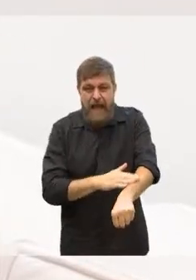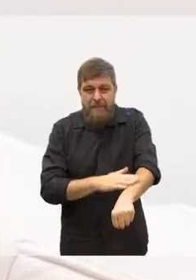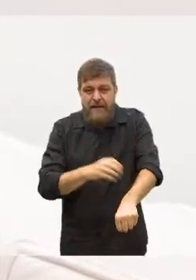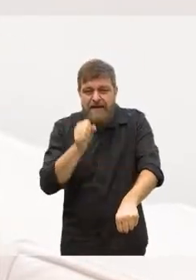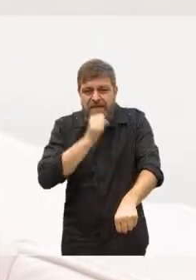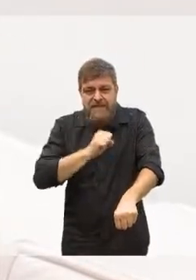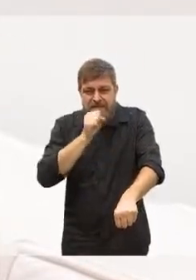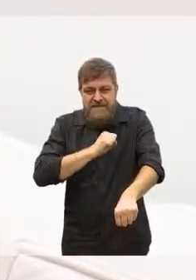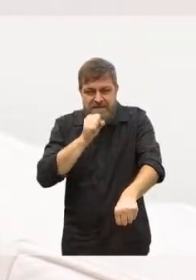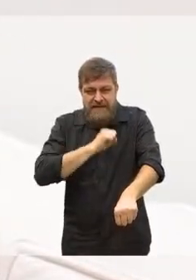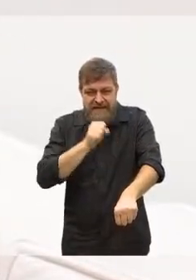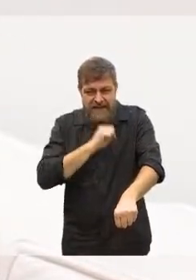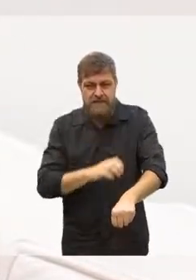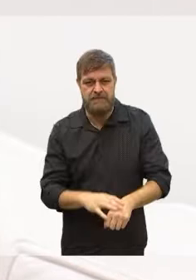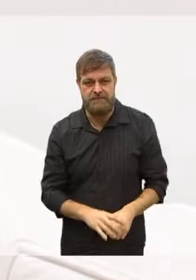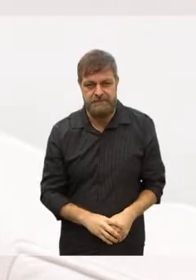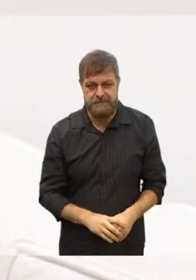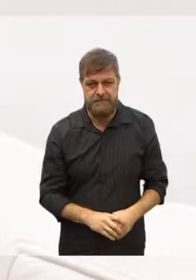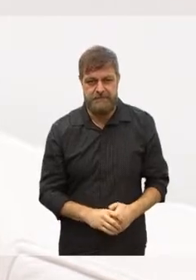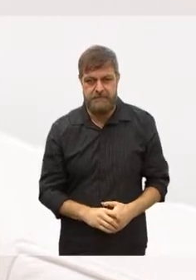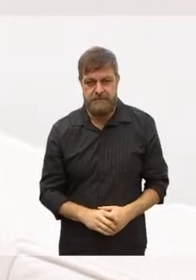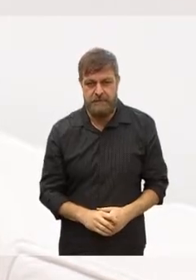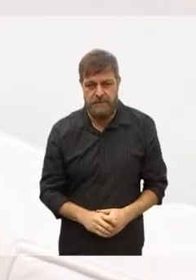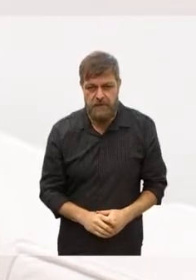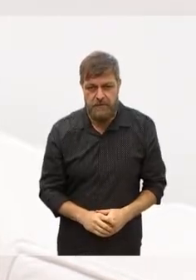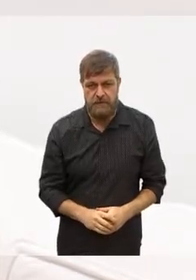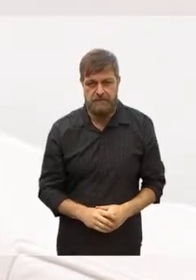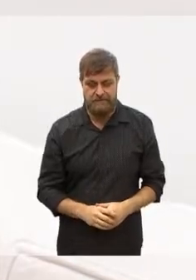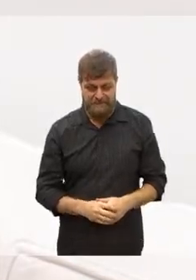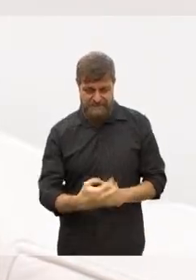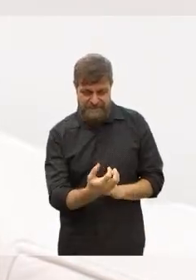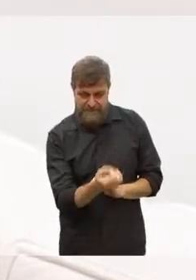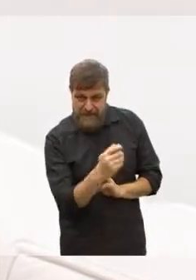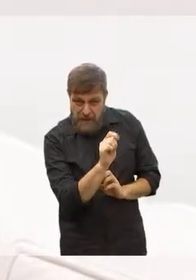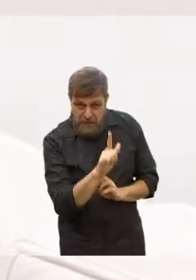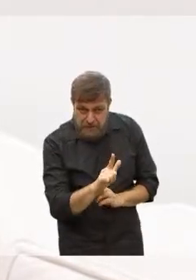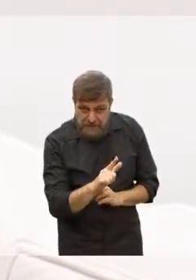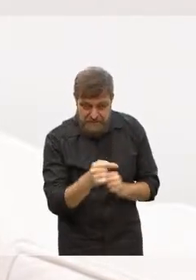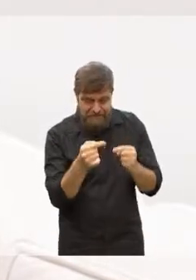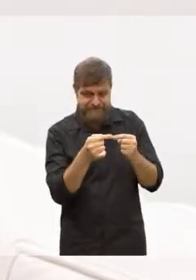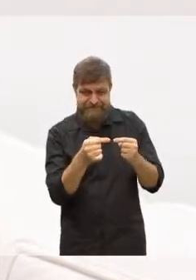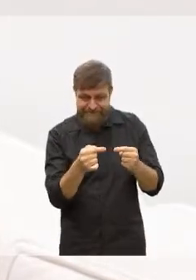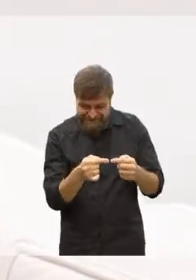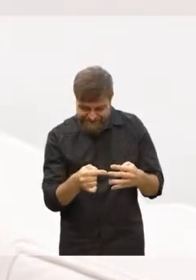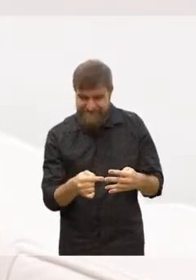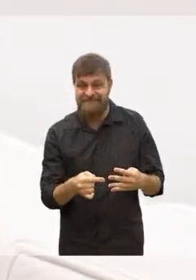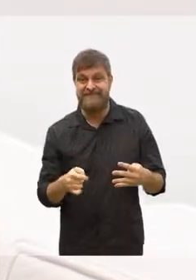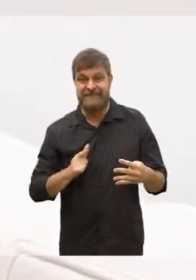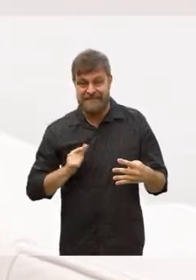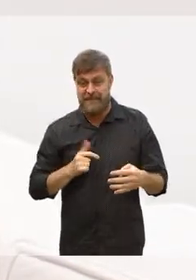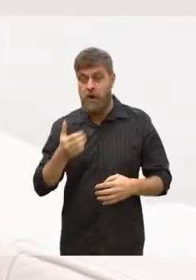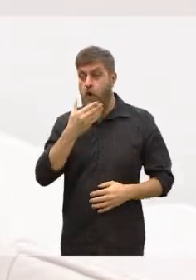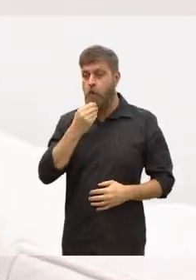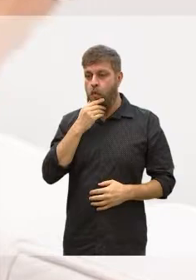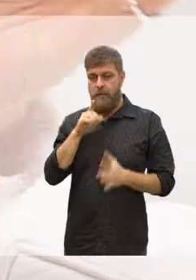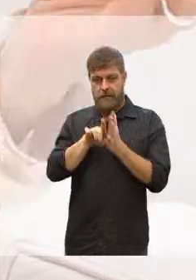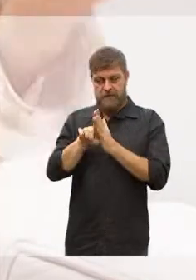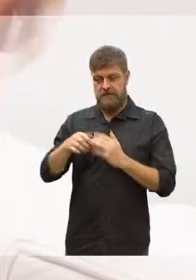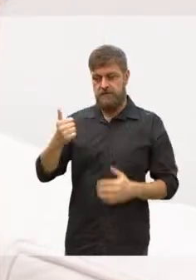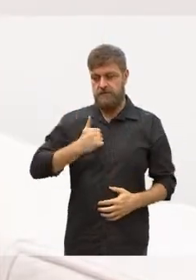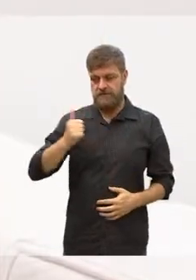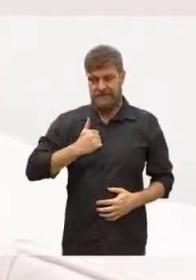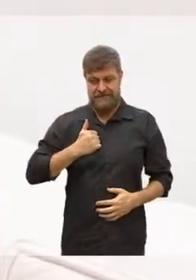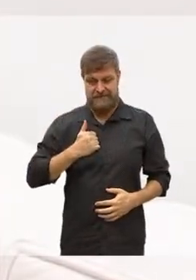pelos radicais livres. Tá? Então, a luz azul está dentro desse espossoma, que esse canadense considerou